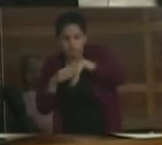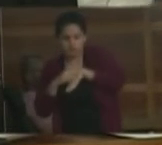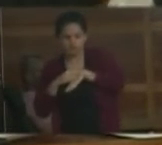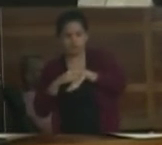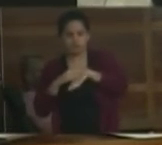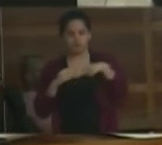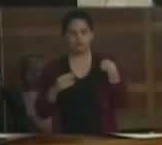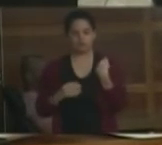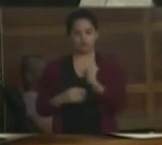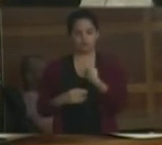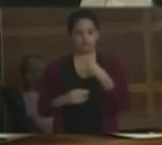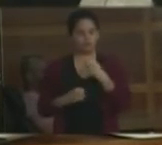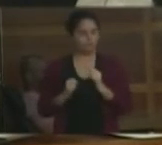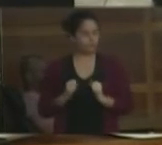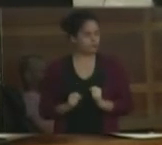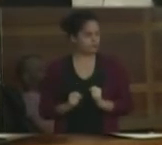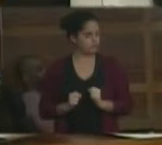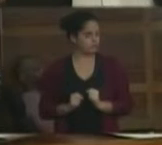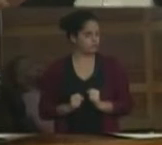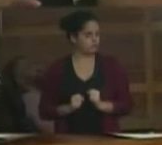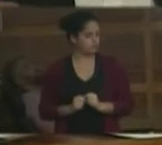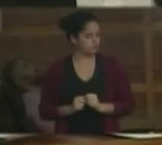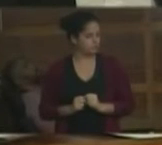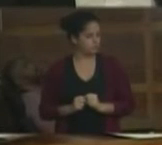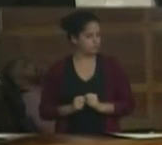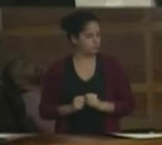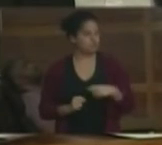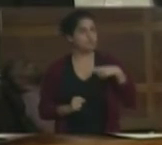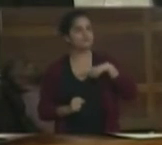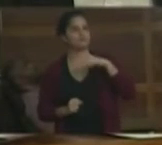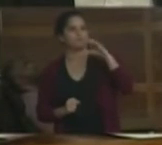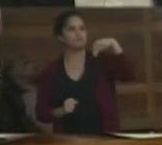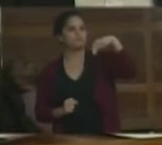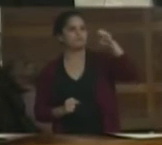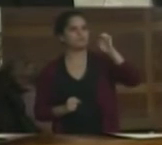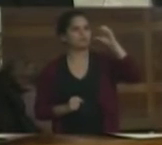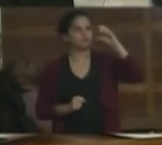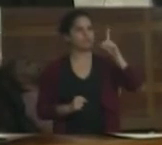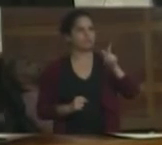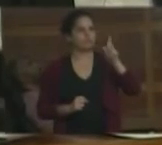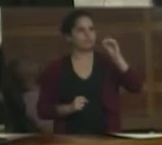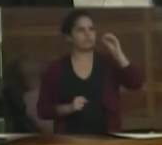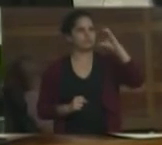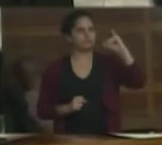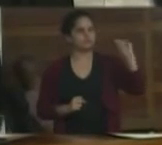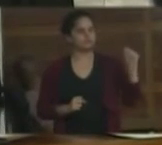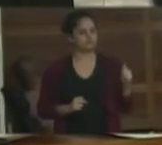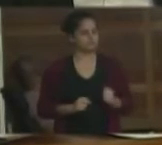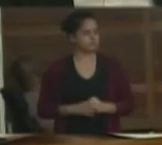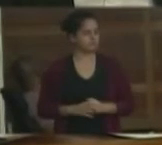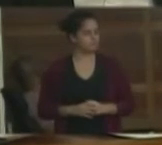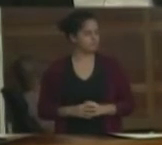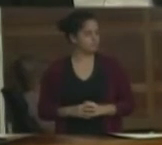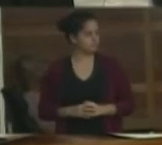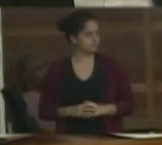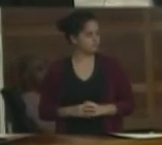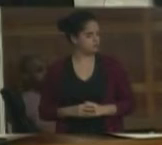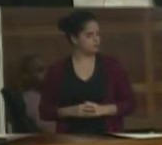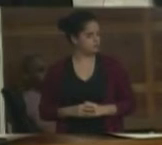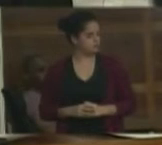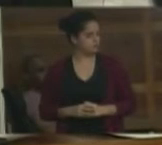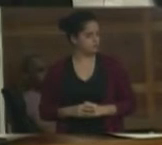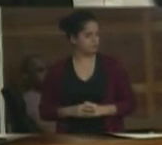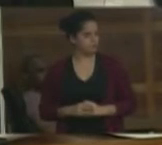pra gente poder surgir quando tiver quando tem uma negociação com o sindicato tentar demonstrar pelo menos os números que nós podemos